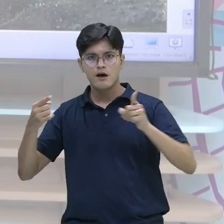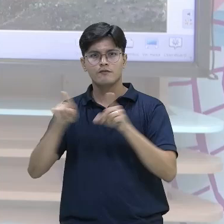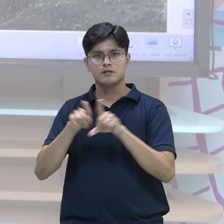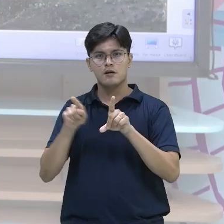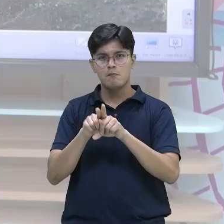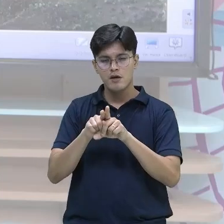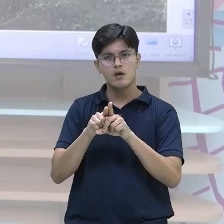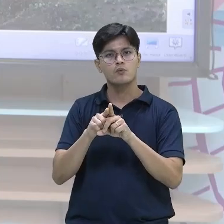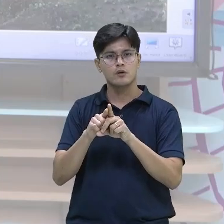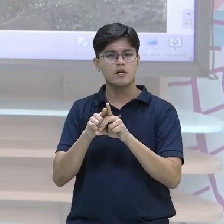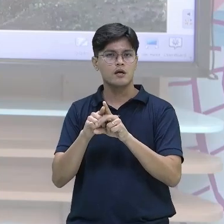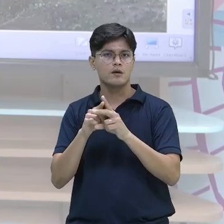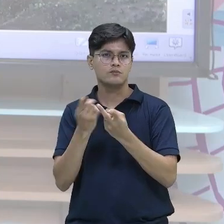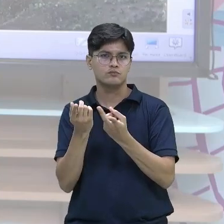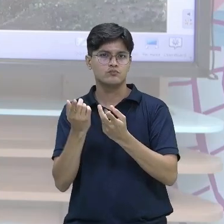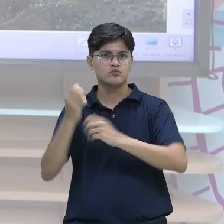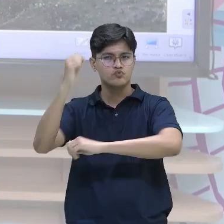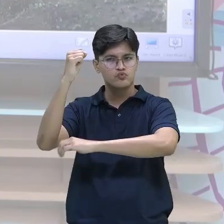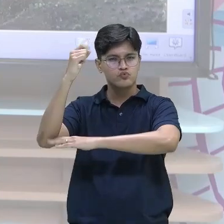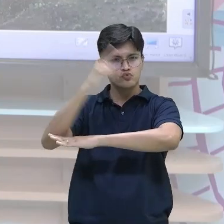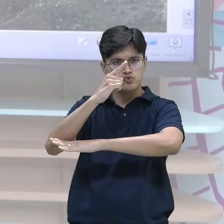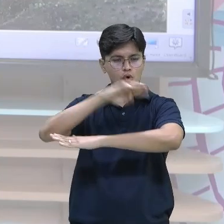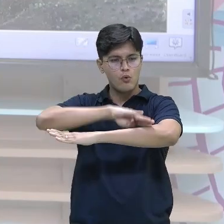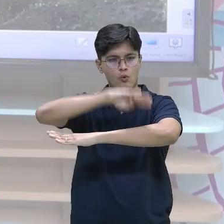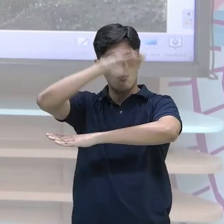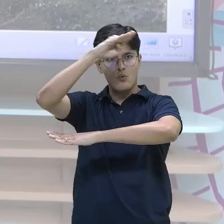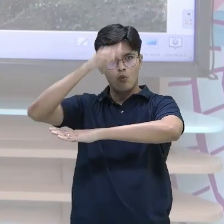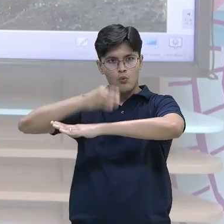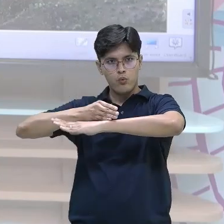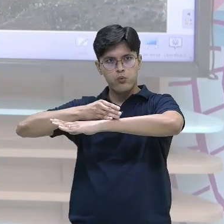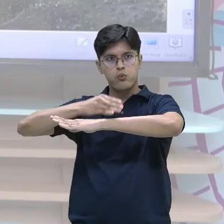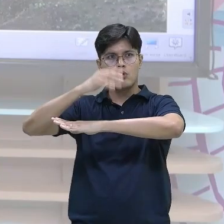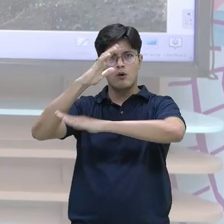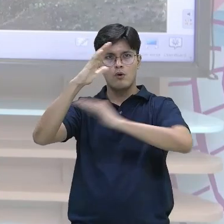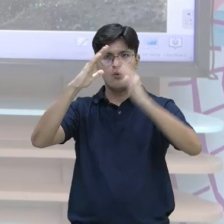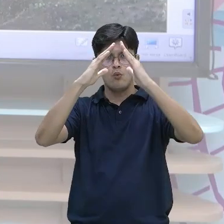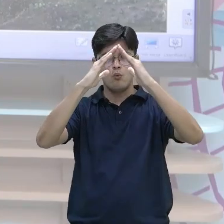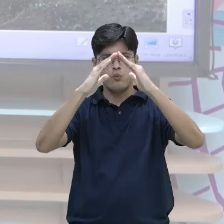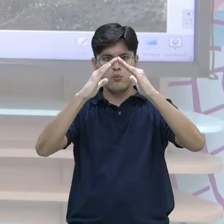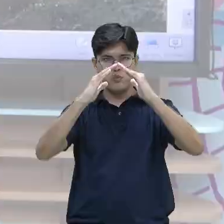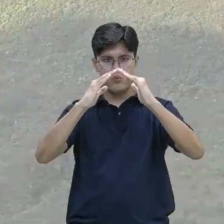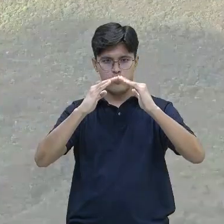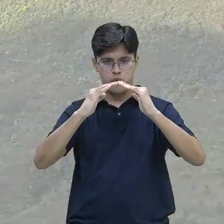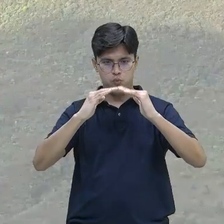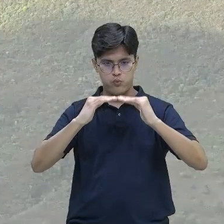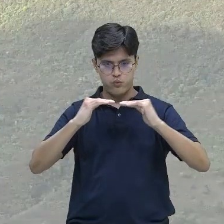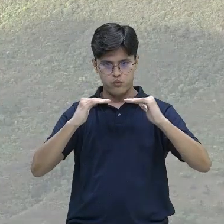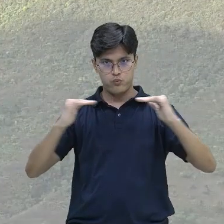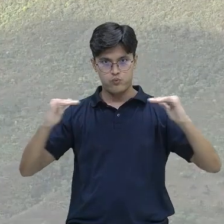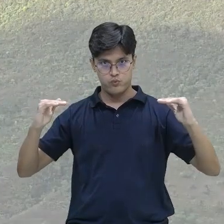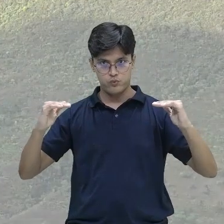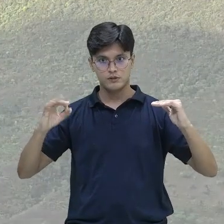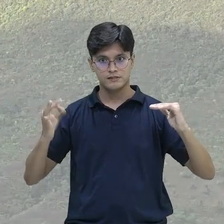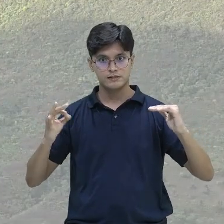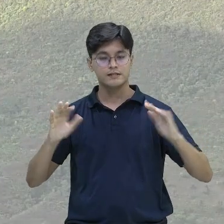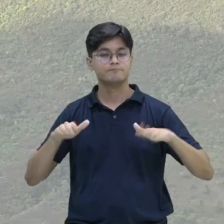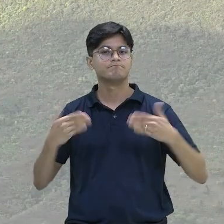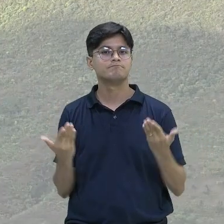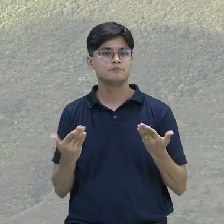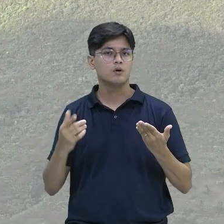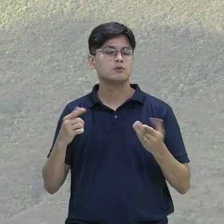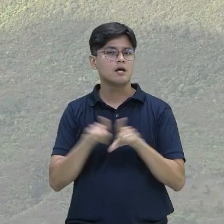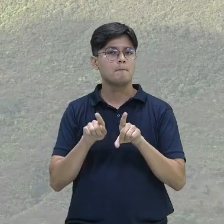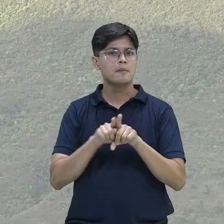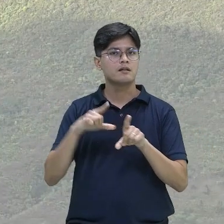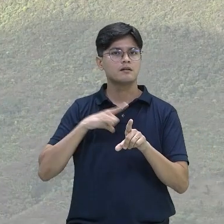caso do Planalto Atlântico do Leste-Sudeste. Aí nós temos o processo de formação e modificação, né? O que